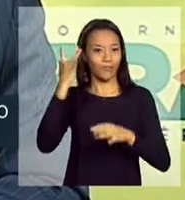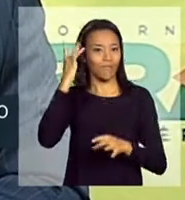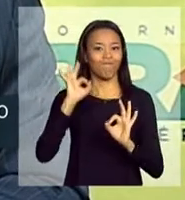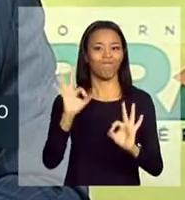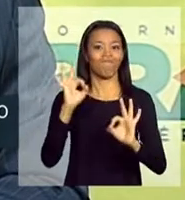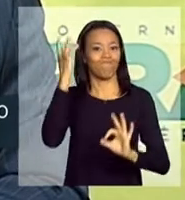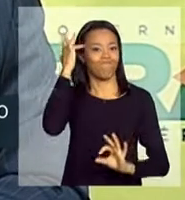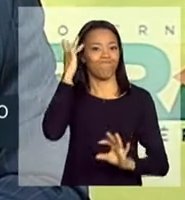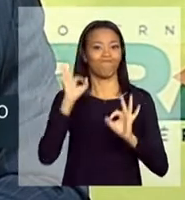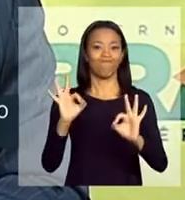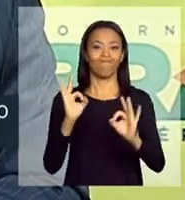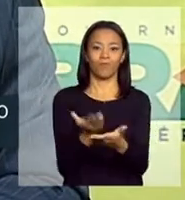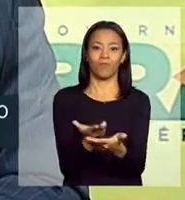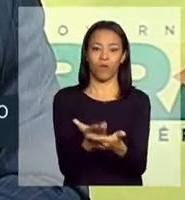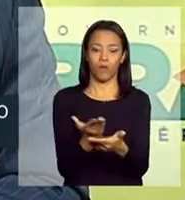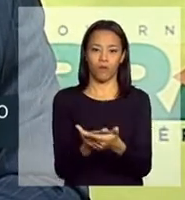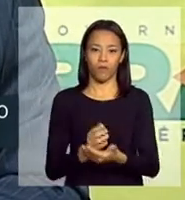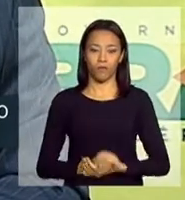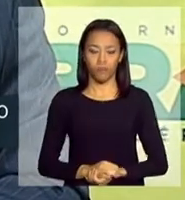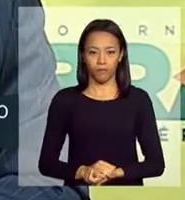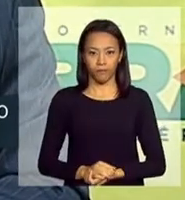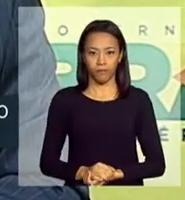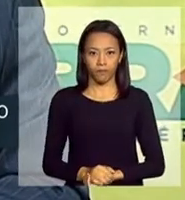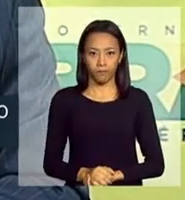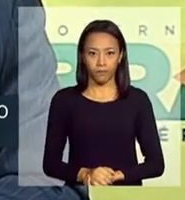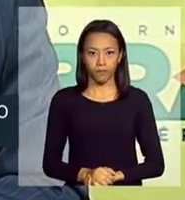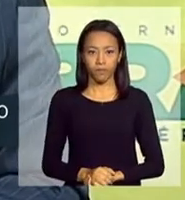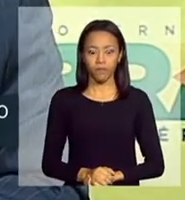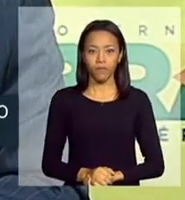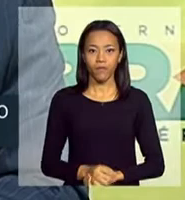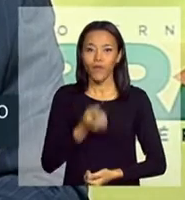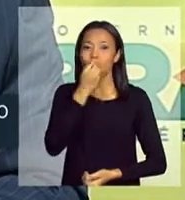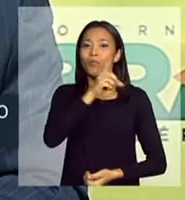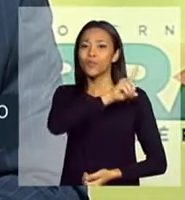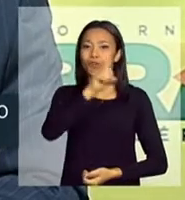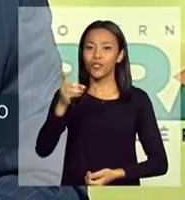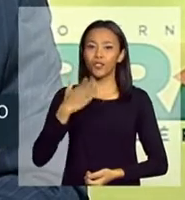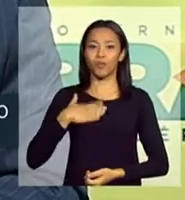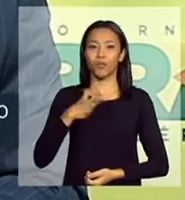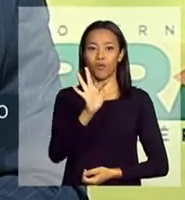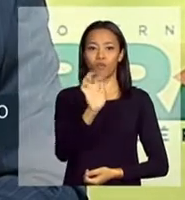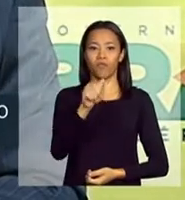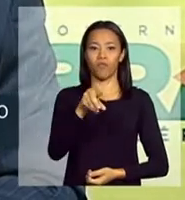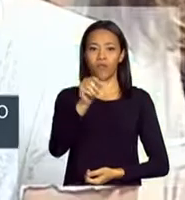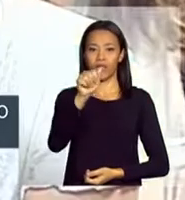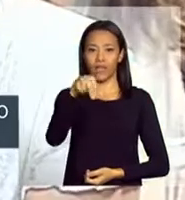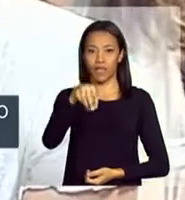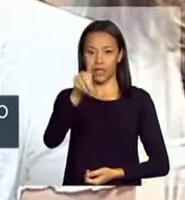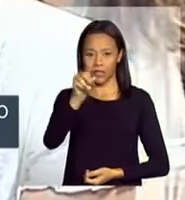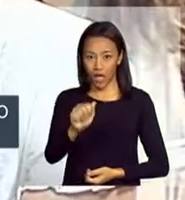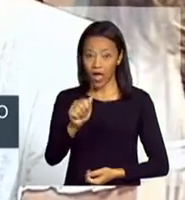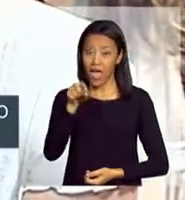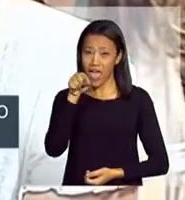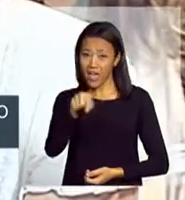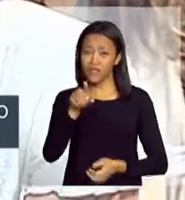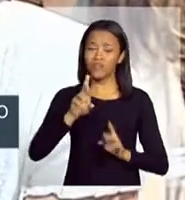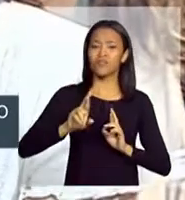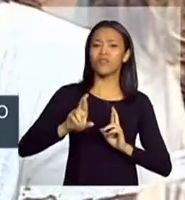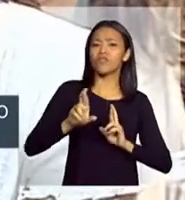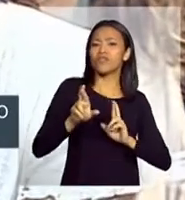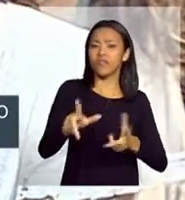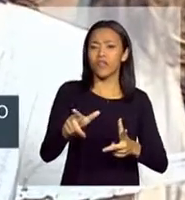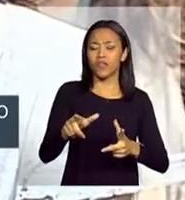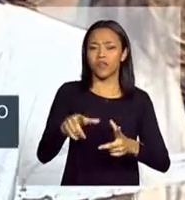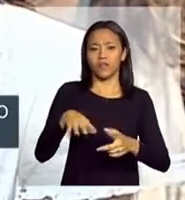O que é bom dia Fernanda calgaro do UOL essa diferença maior entre